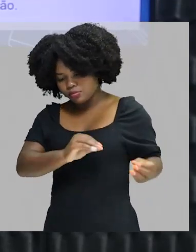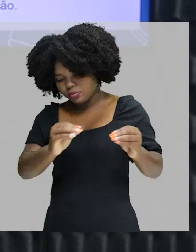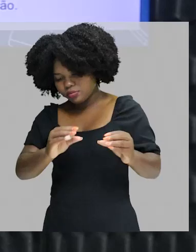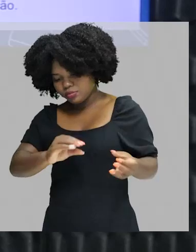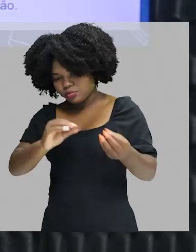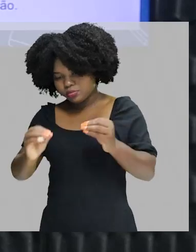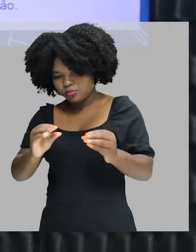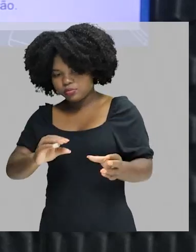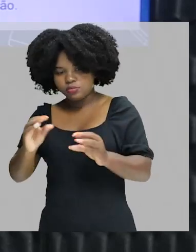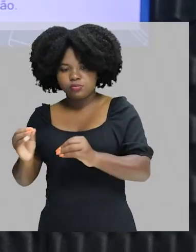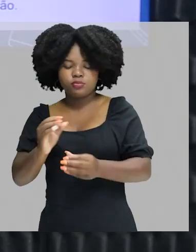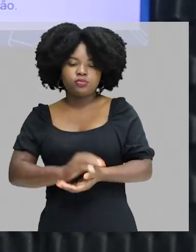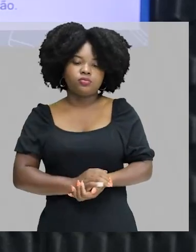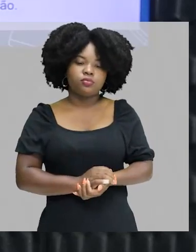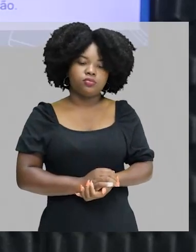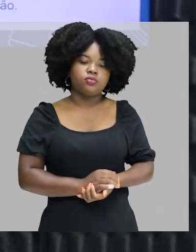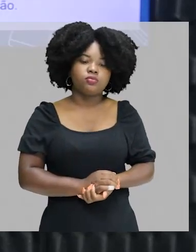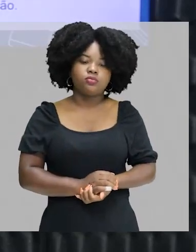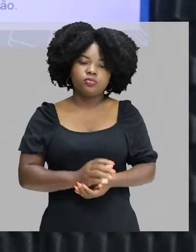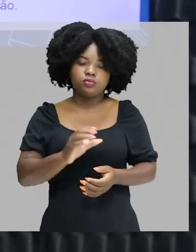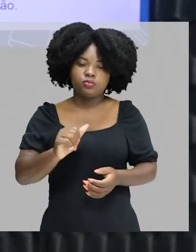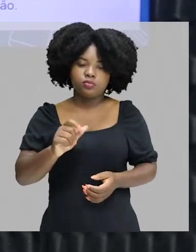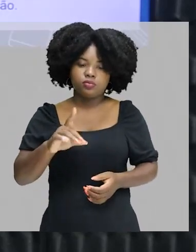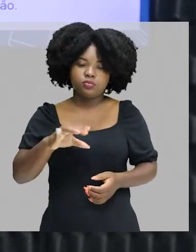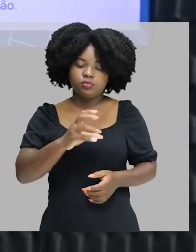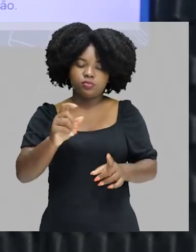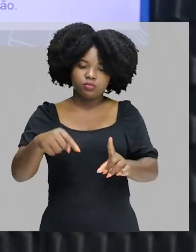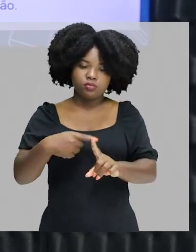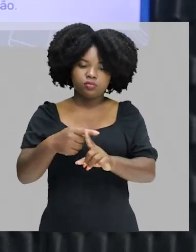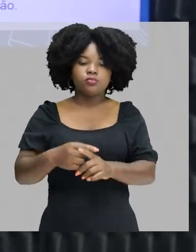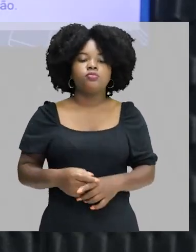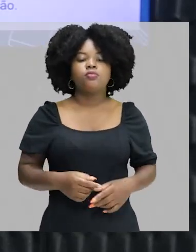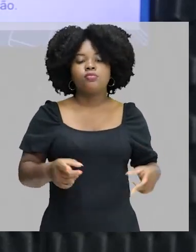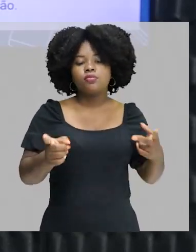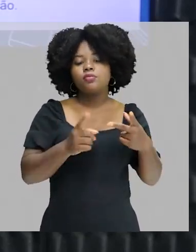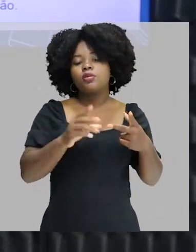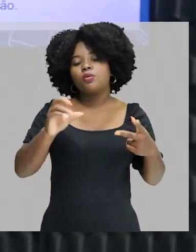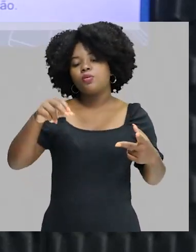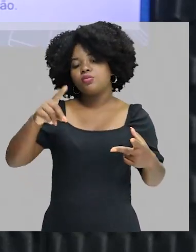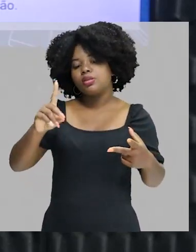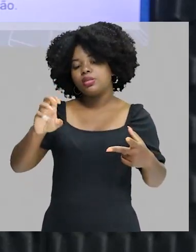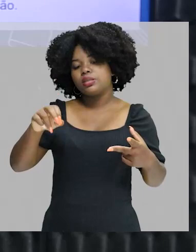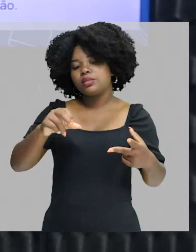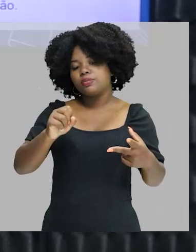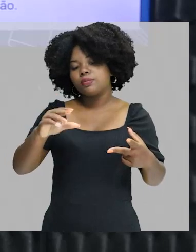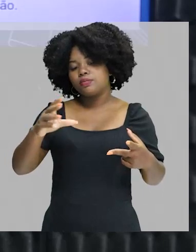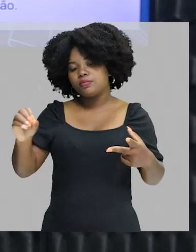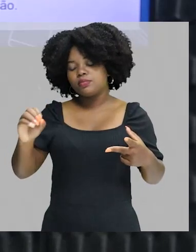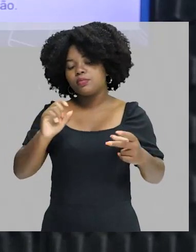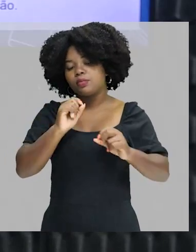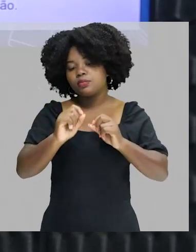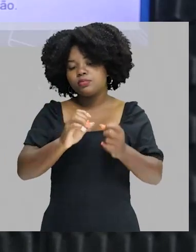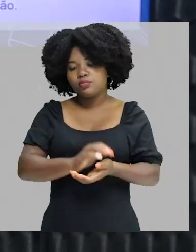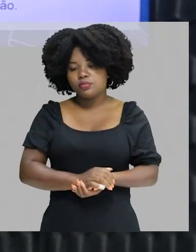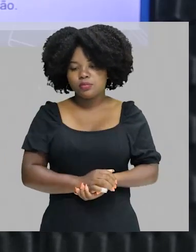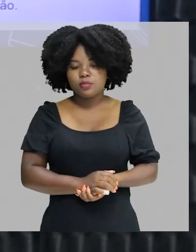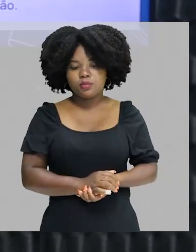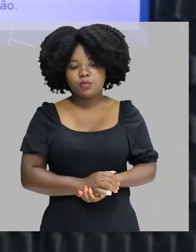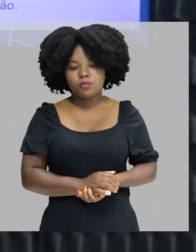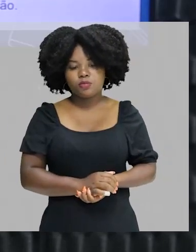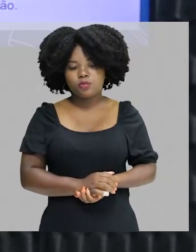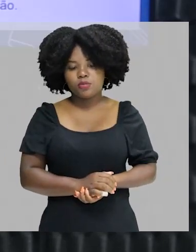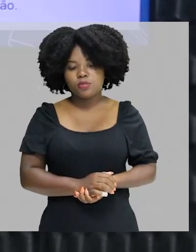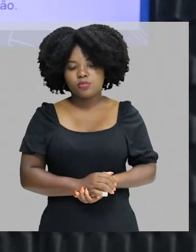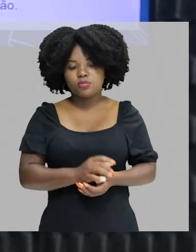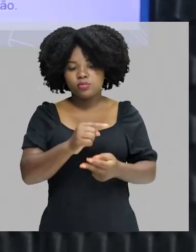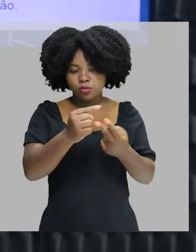os componentes. Polímeros de adição. Polímeros de condensação. São os polímeros obtidos pela adição de